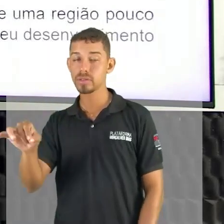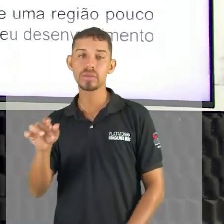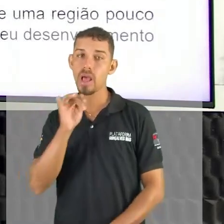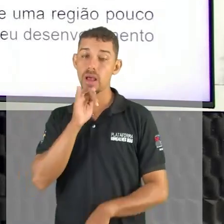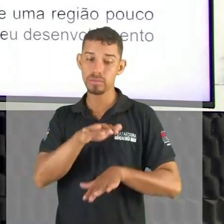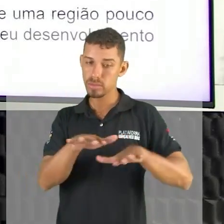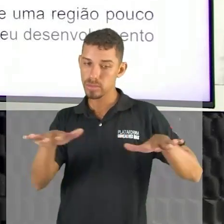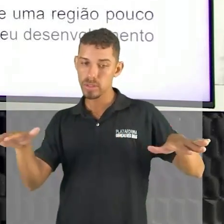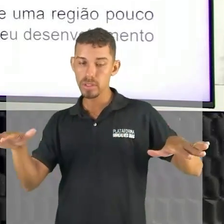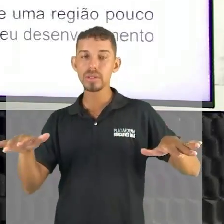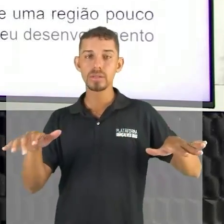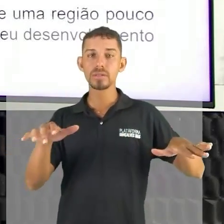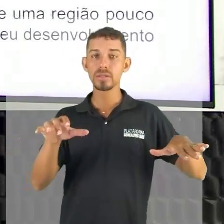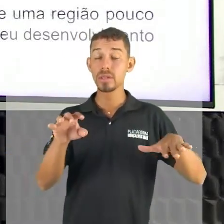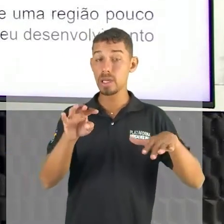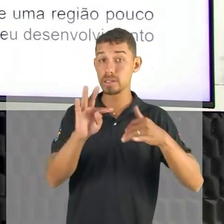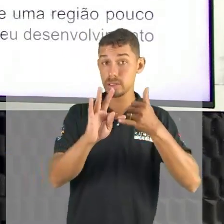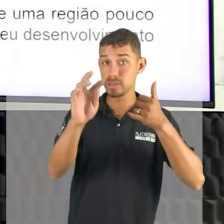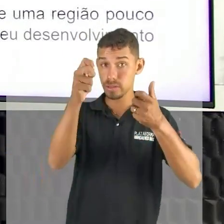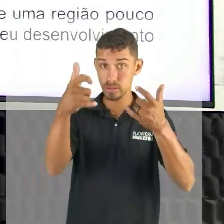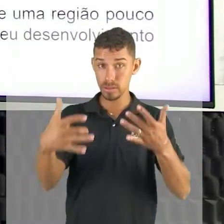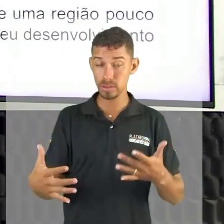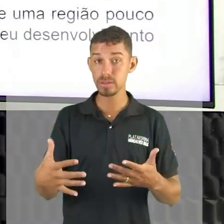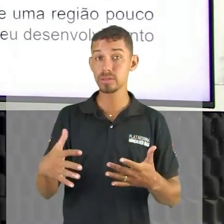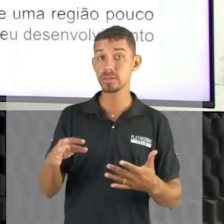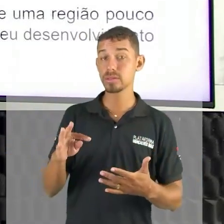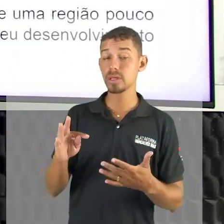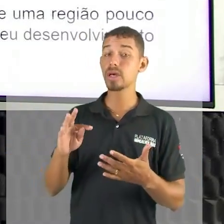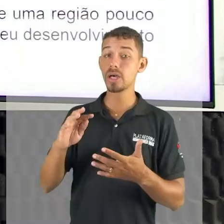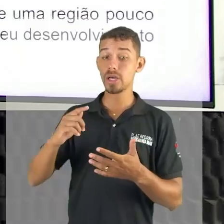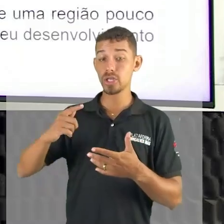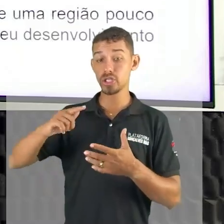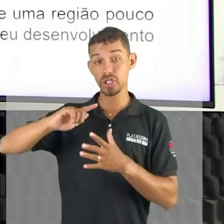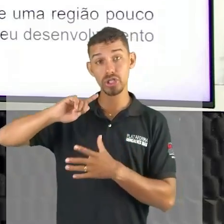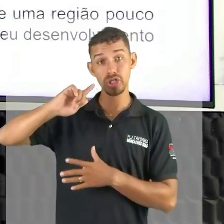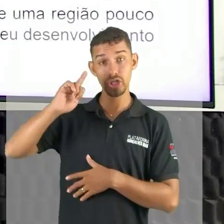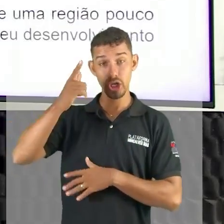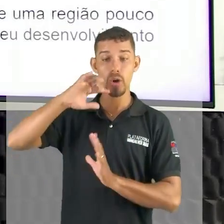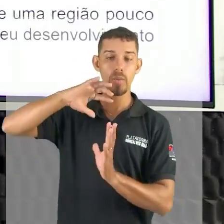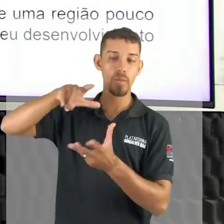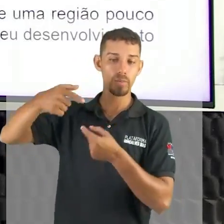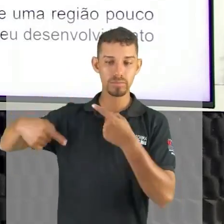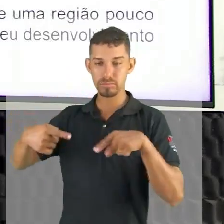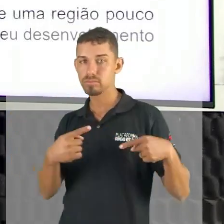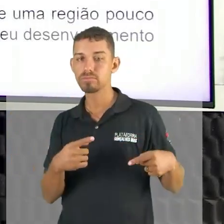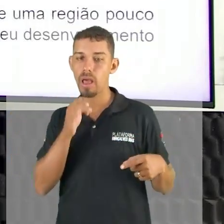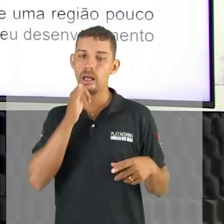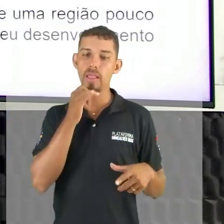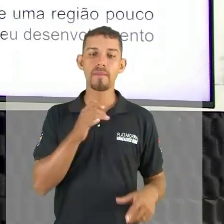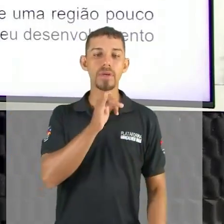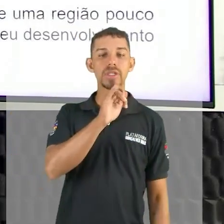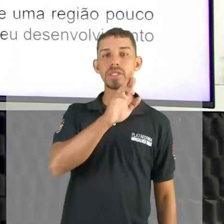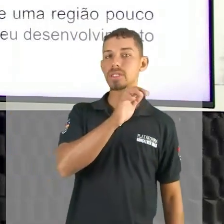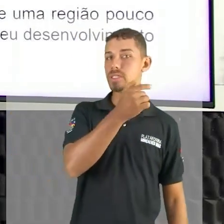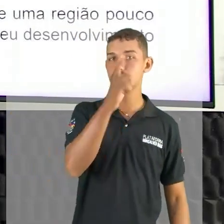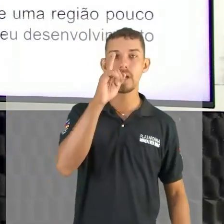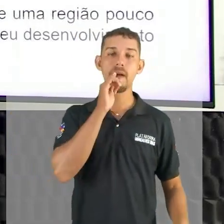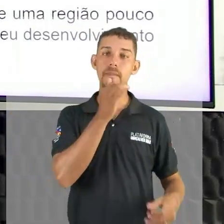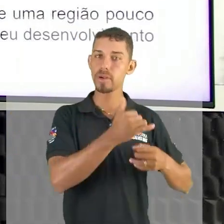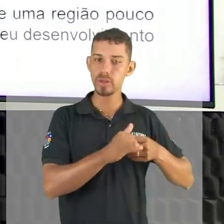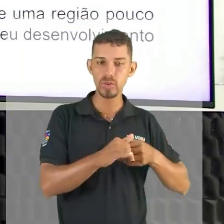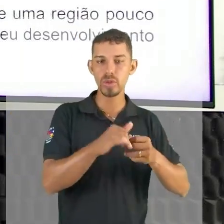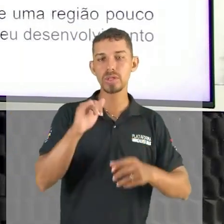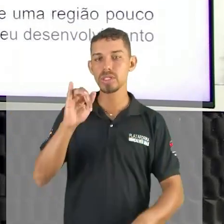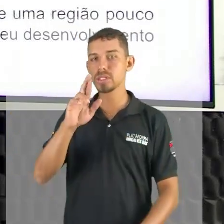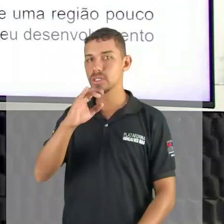instável, é considerado uma zona de tensão. Uma zona de tensão geopolítica. Você tem o Irã, por exemplo, como um grande produtor petrolífero, o Iraque,